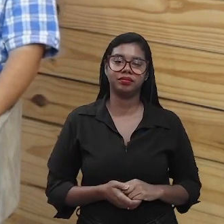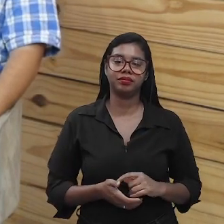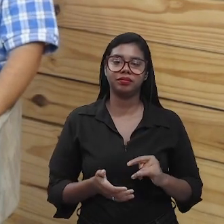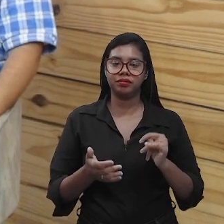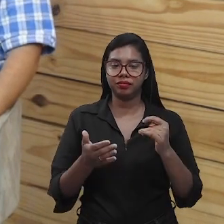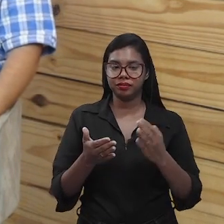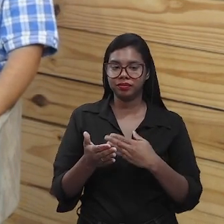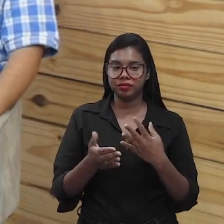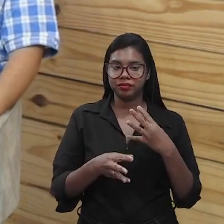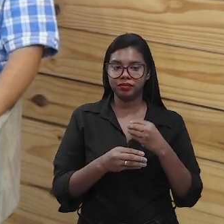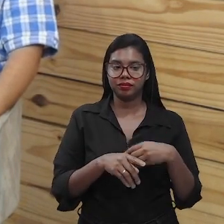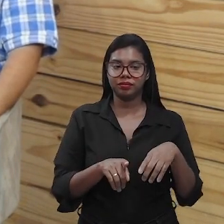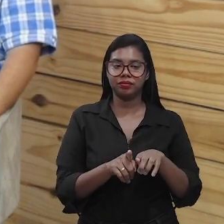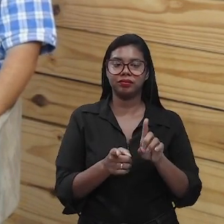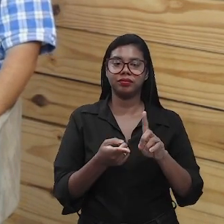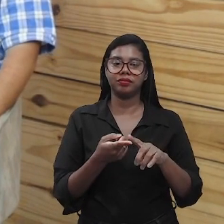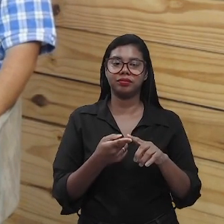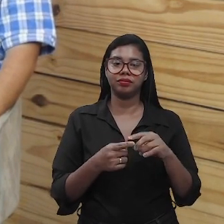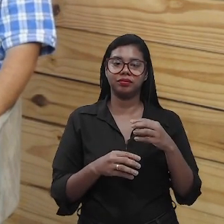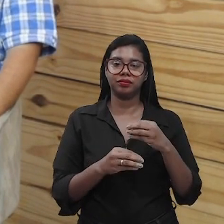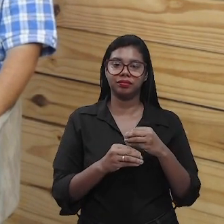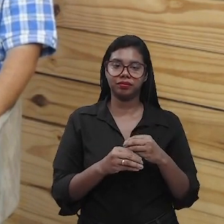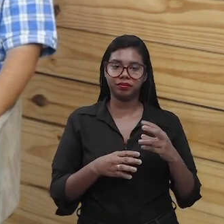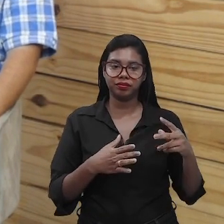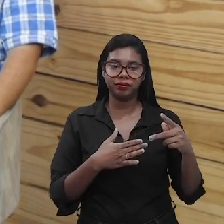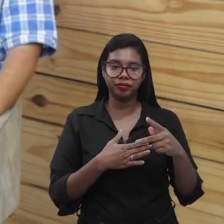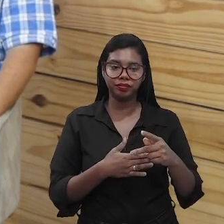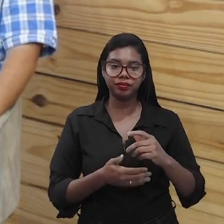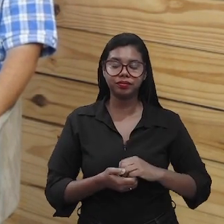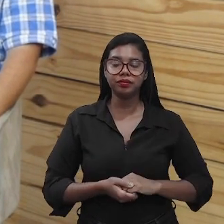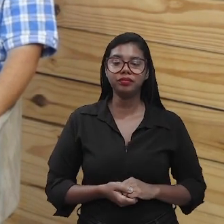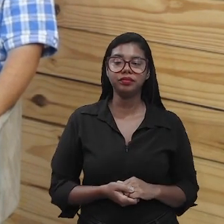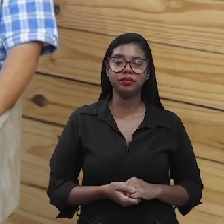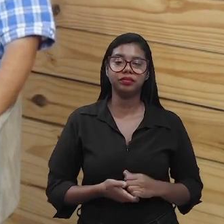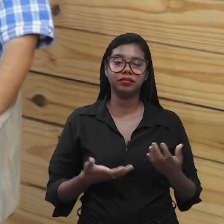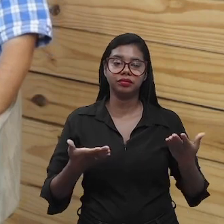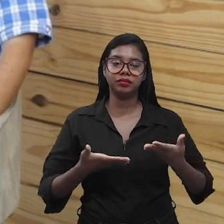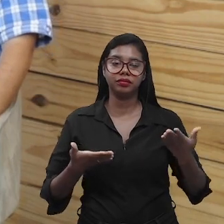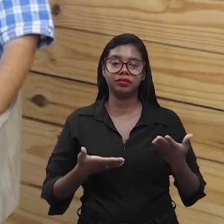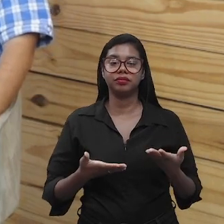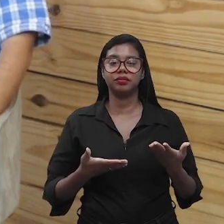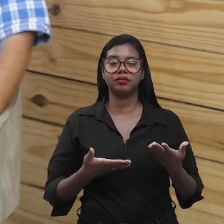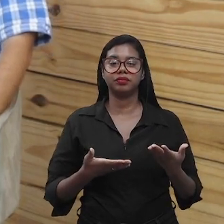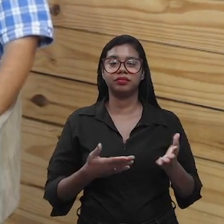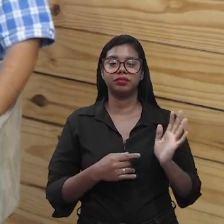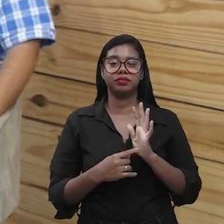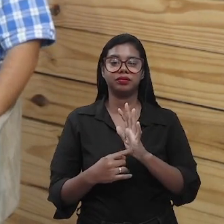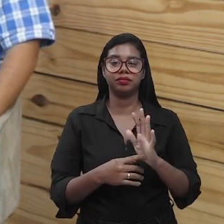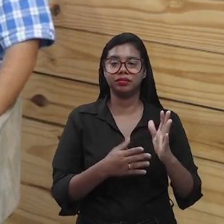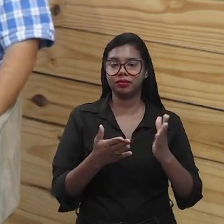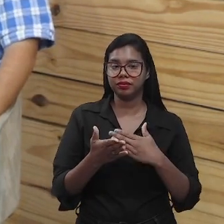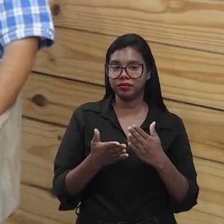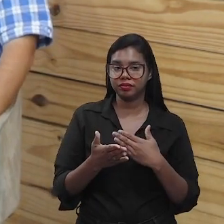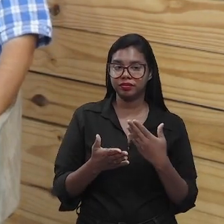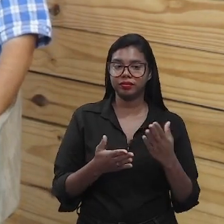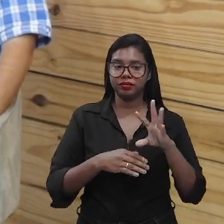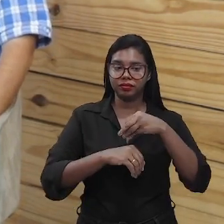Porque o livro, claro, vai continuar sendo vendido, né? Então, agora, por exemplo, eu estou numa fase, o livro já foi lançado, né? A gente está aqui